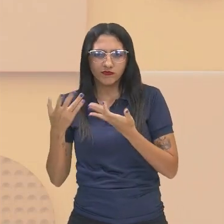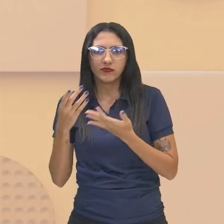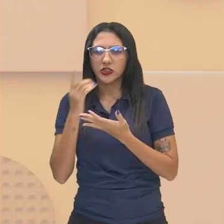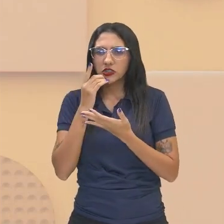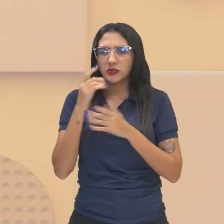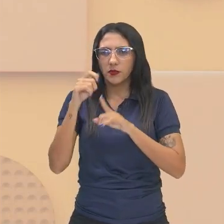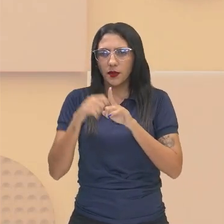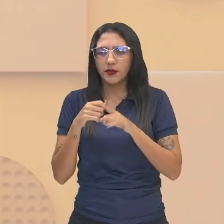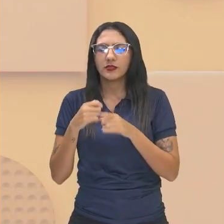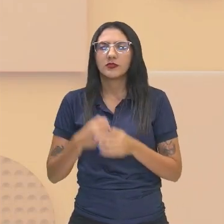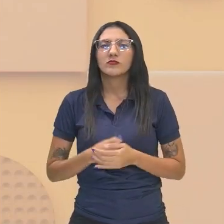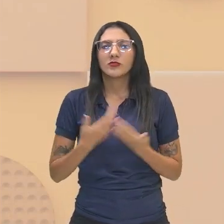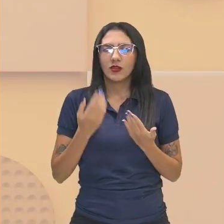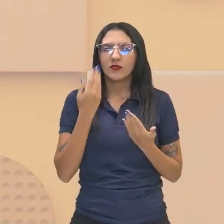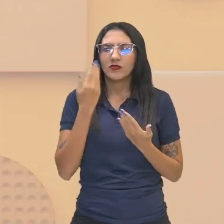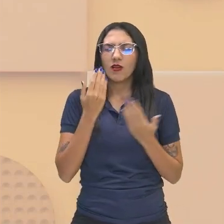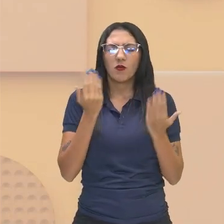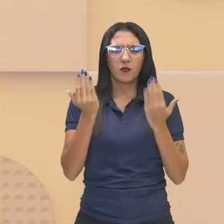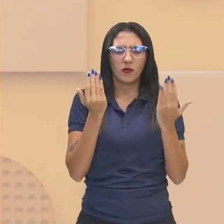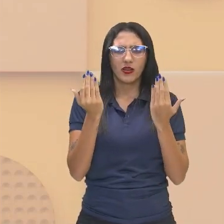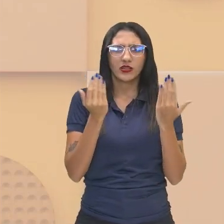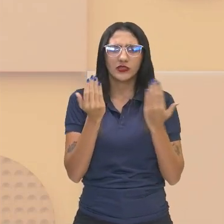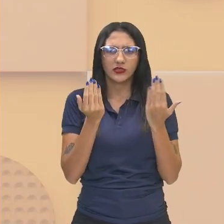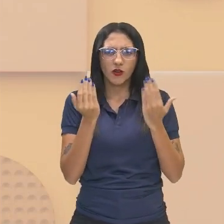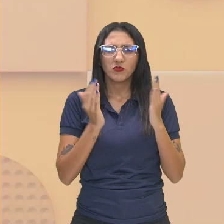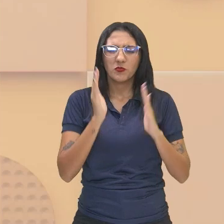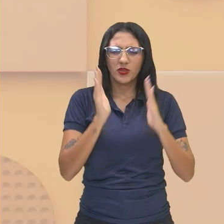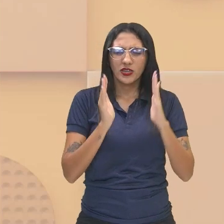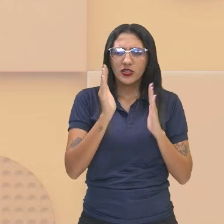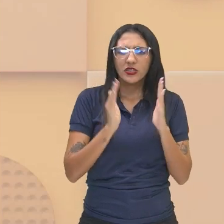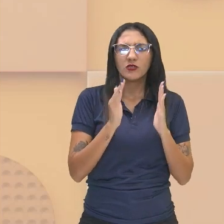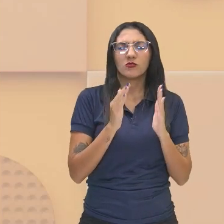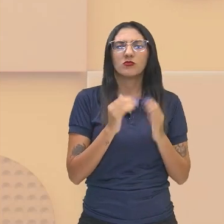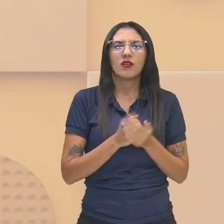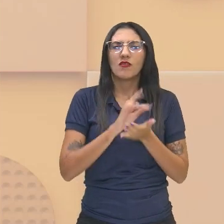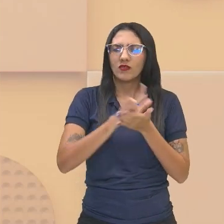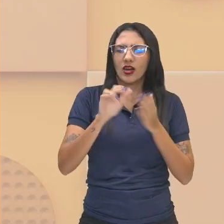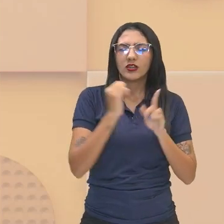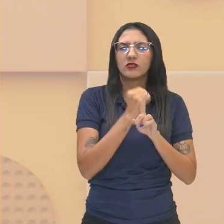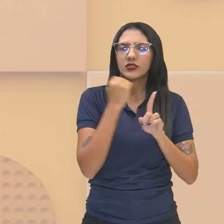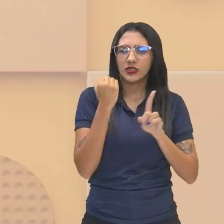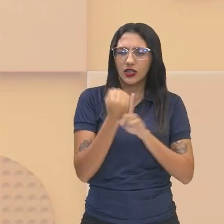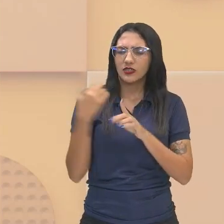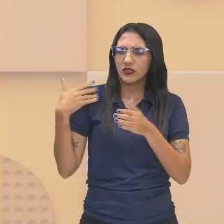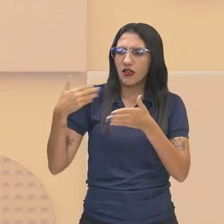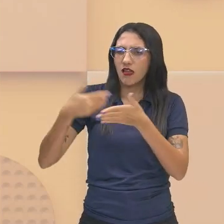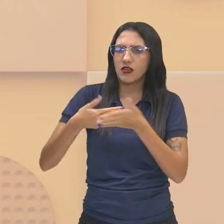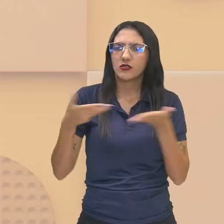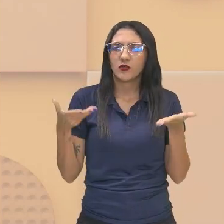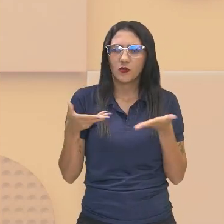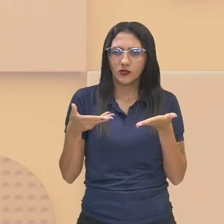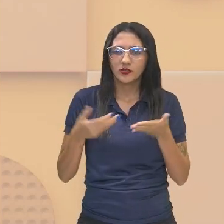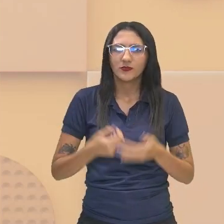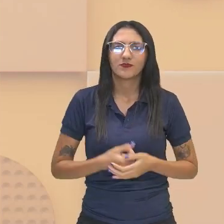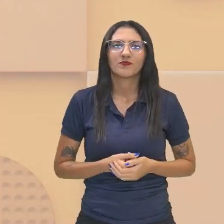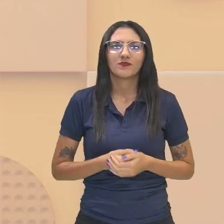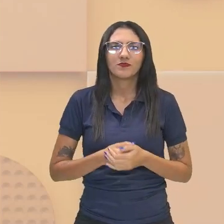que o homem conversa, então, com o tempo em diversas sociedades até chegar aos dias atuais. Atingir o meu